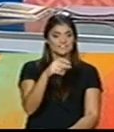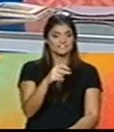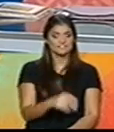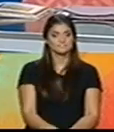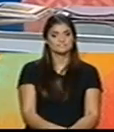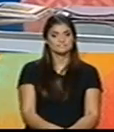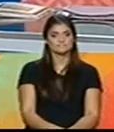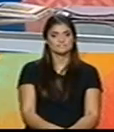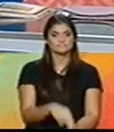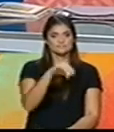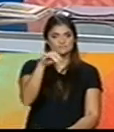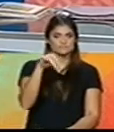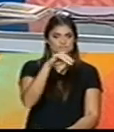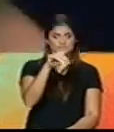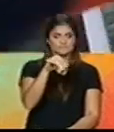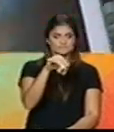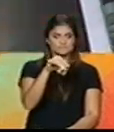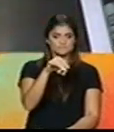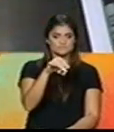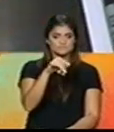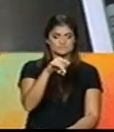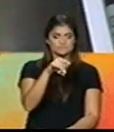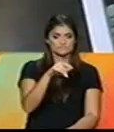Assim como a pitada de cloque. Está do outro lado.